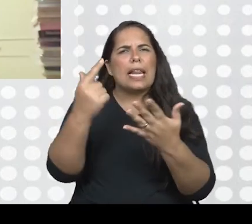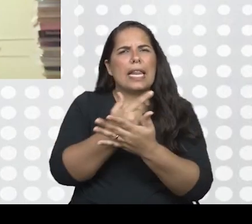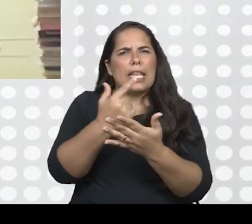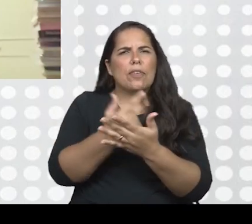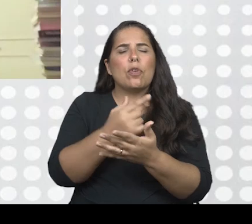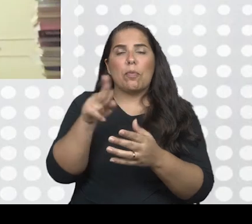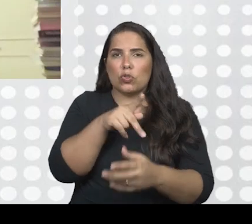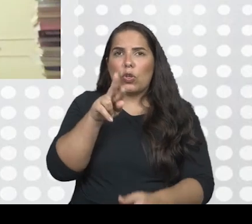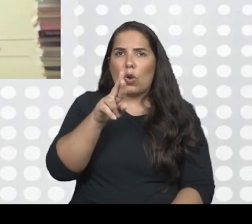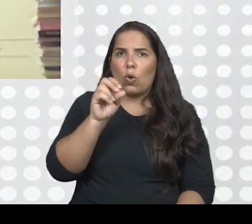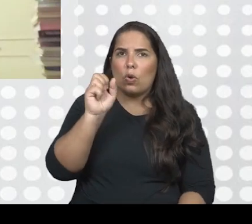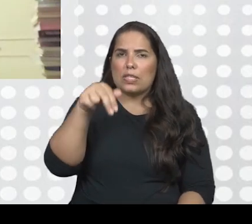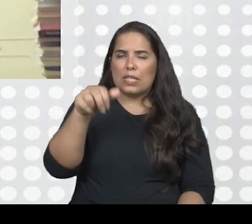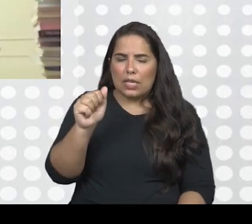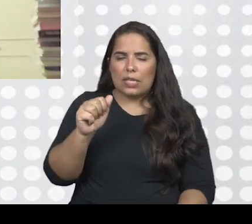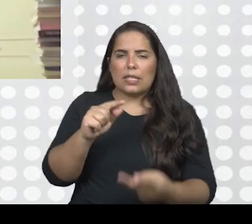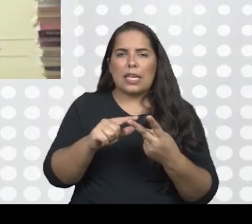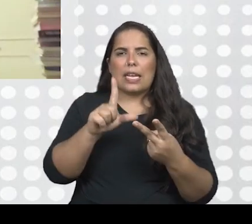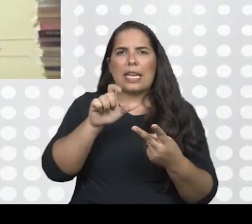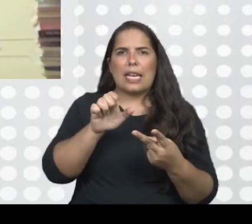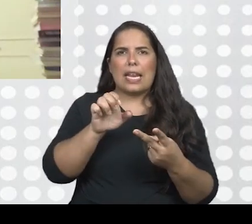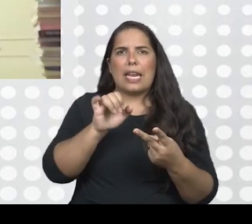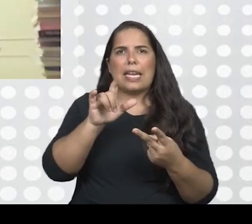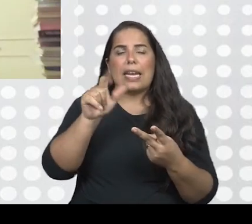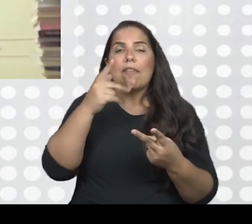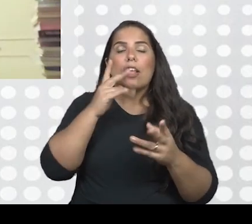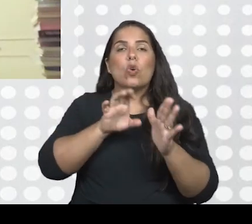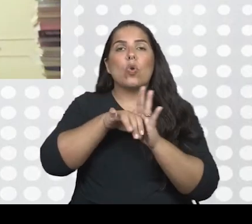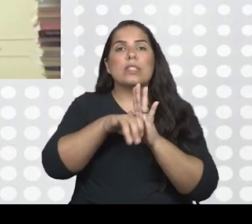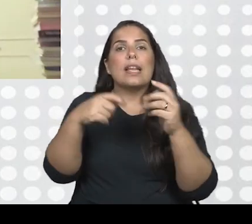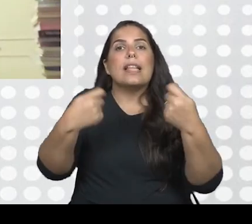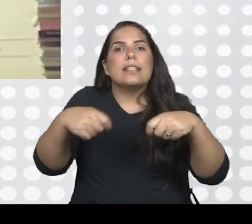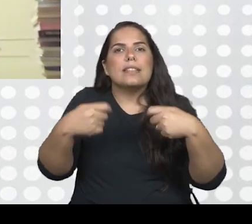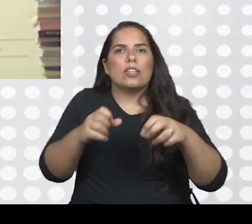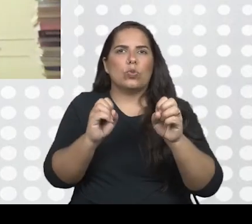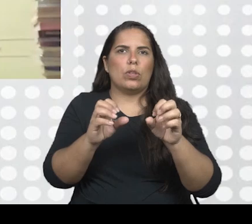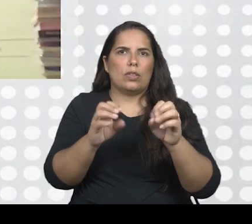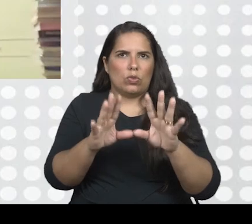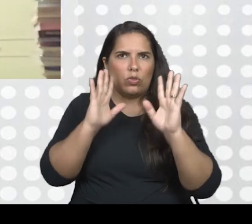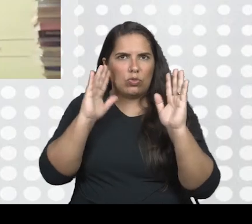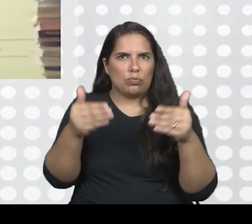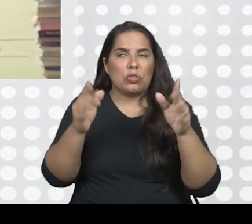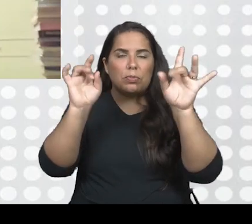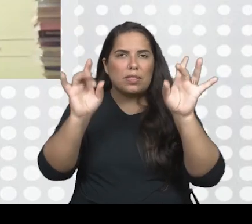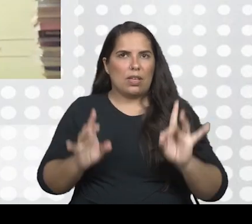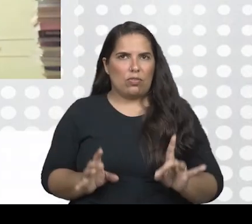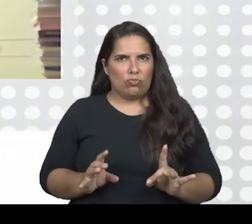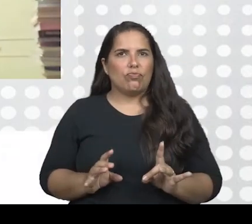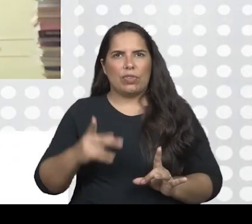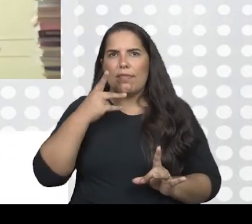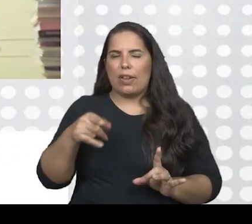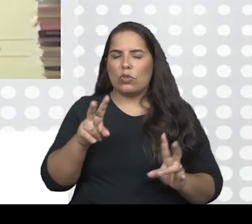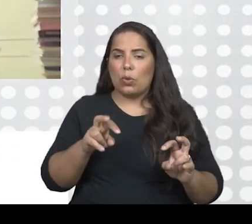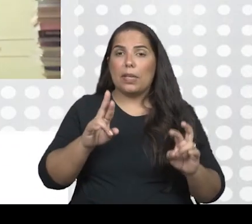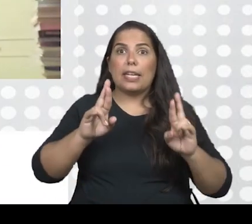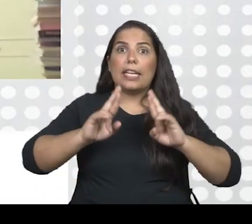Rosana Glatt e Leila Blanco, em que elas discutem o conceito de necessidades educacionais especiais